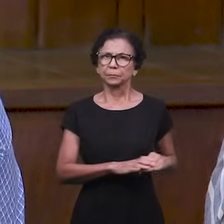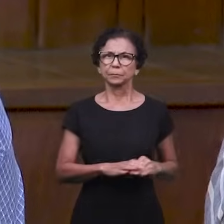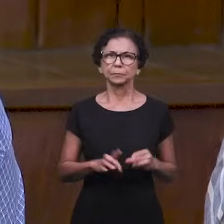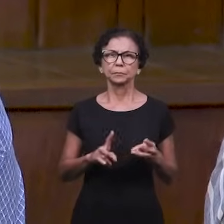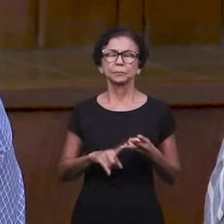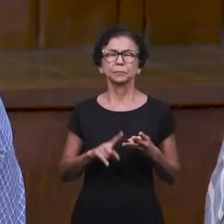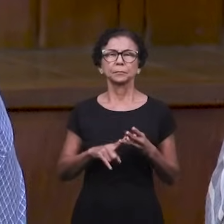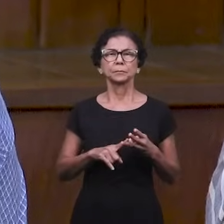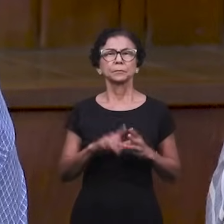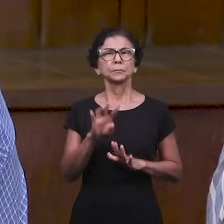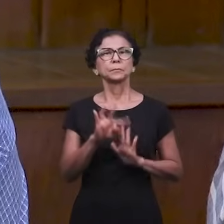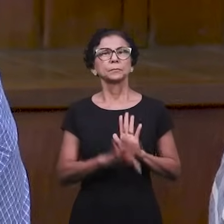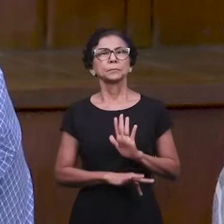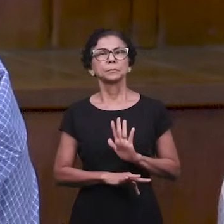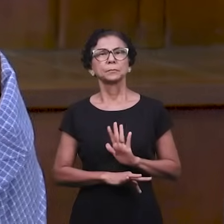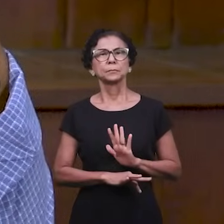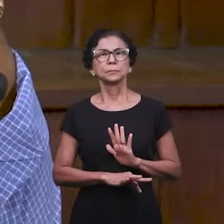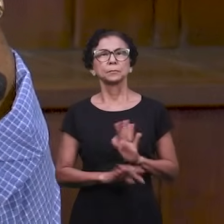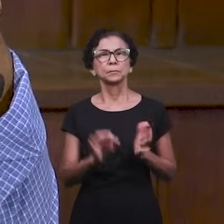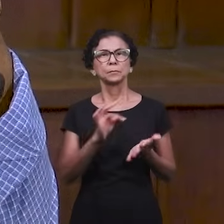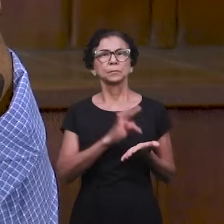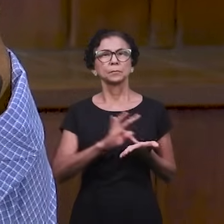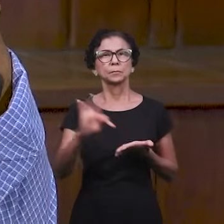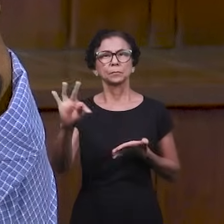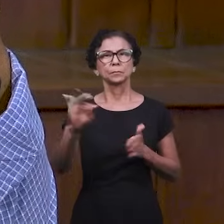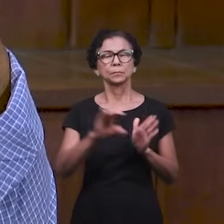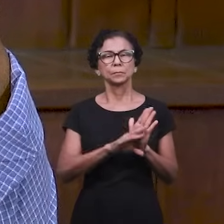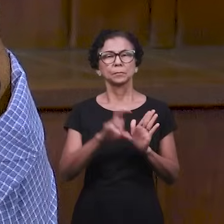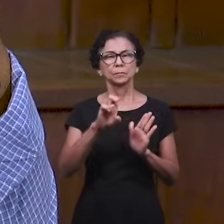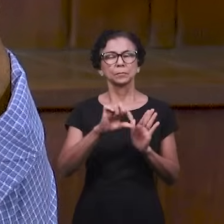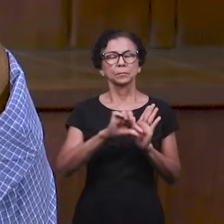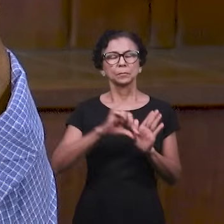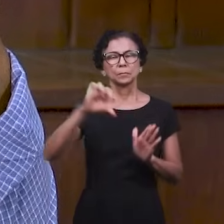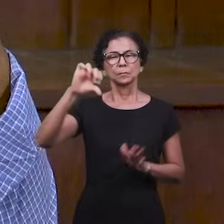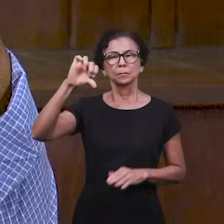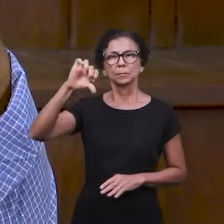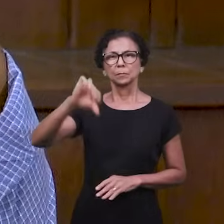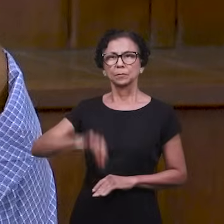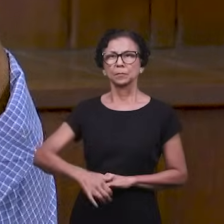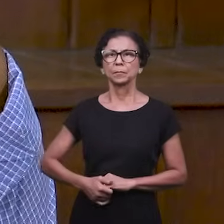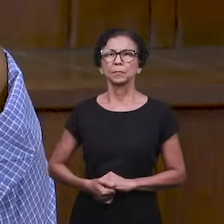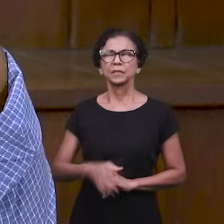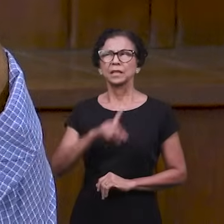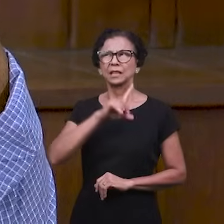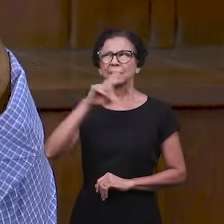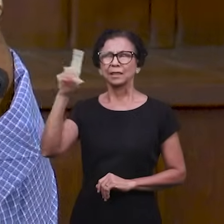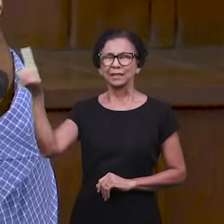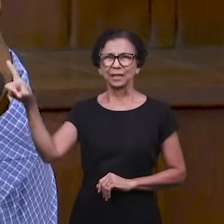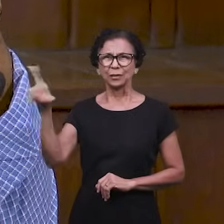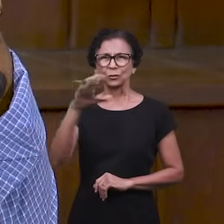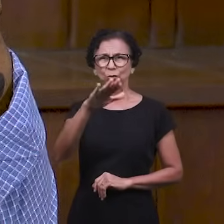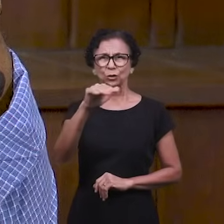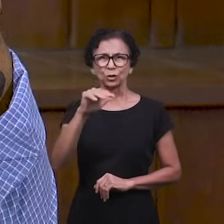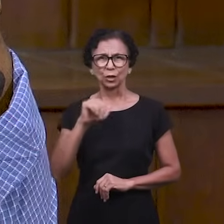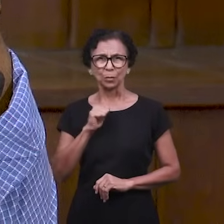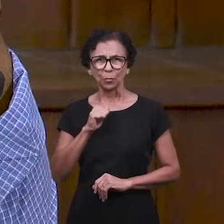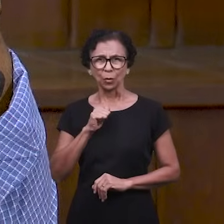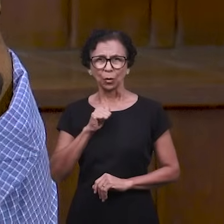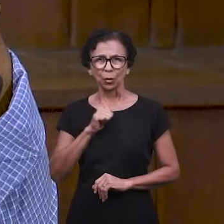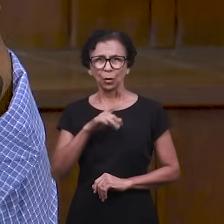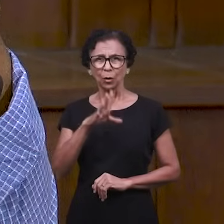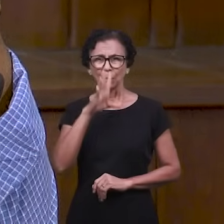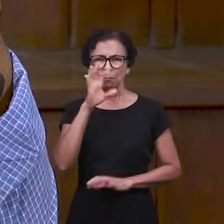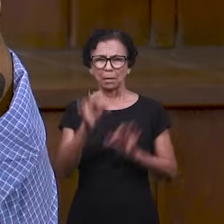texto, Deus não nos destinou a ira. 1 Tessalonicenses 5:9, Deus não destinou a